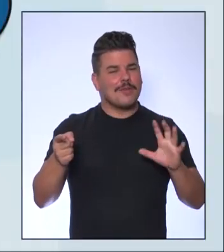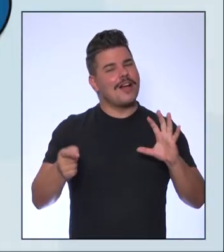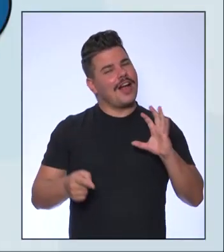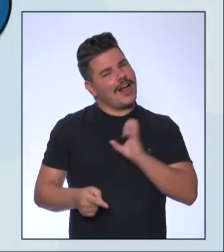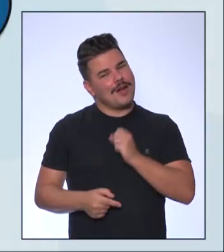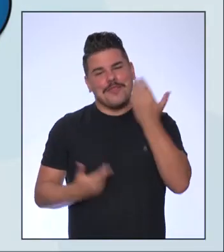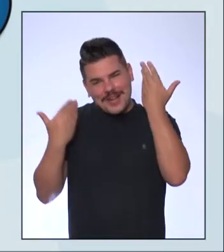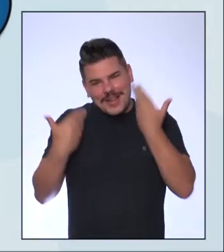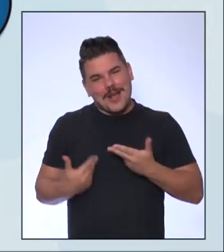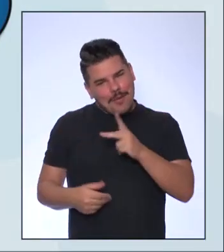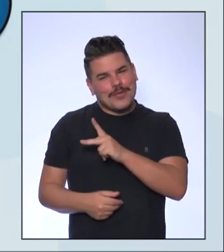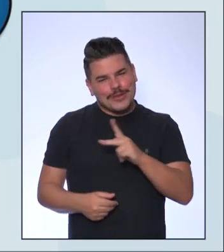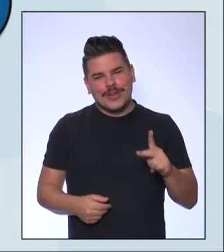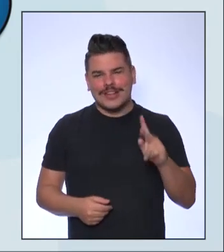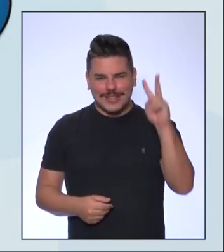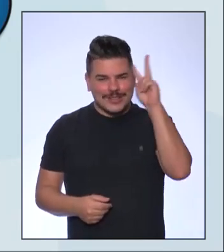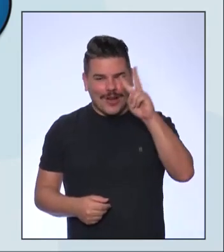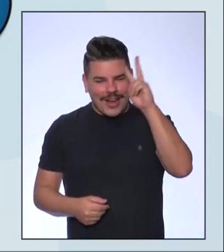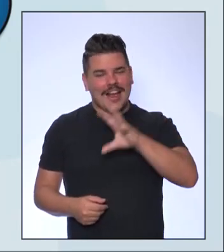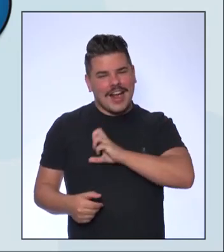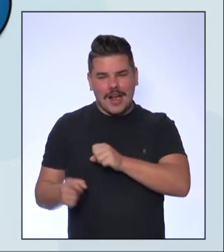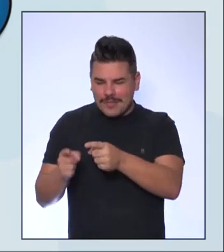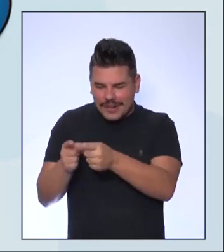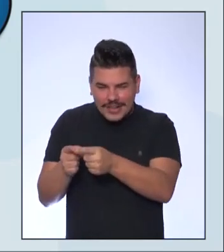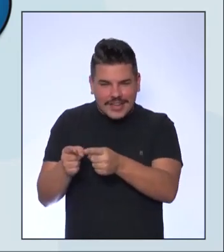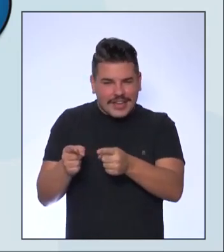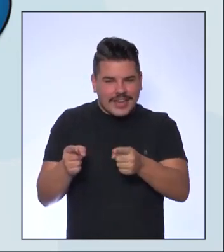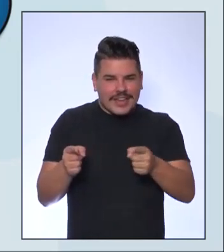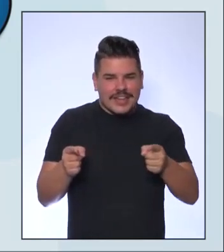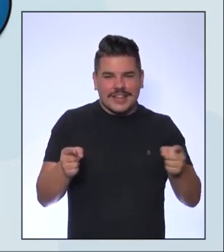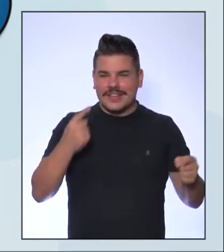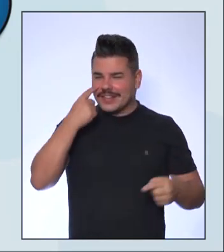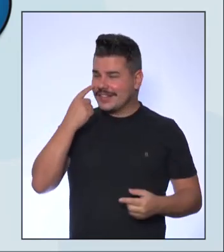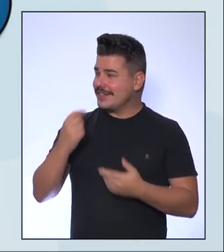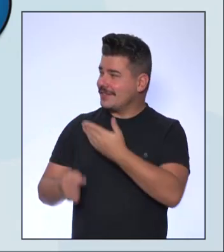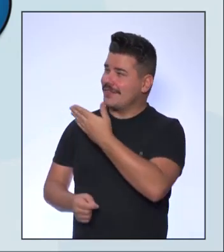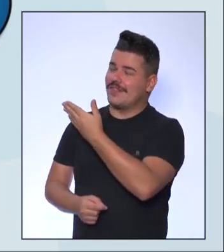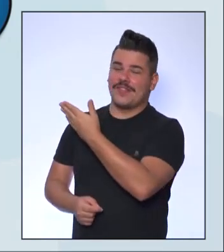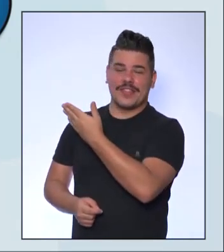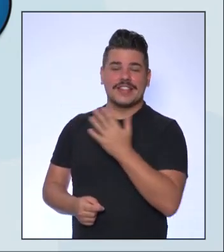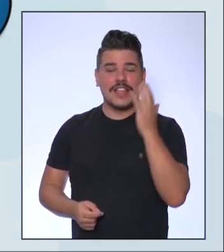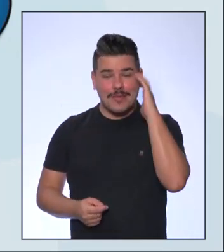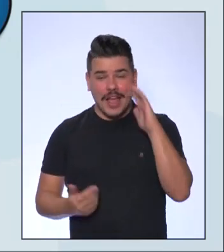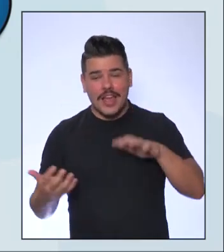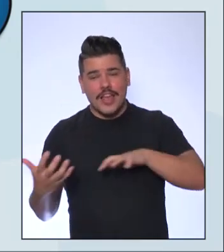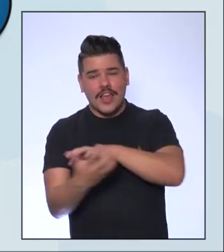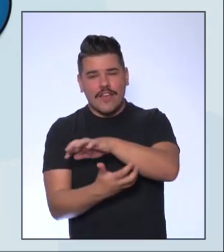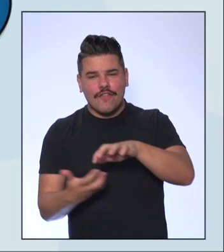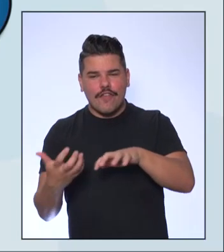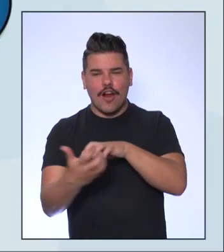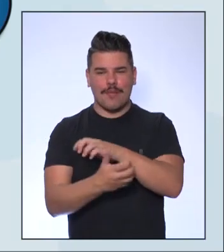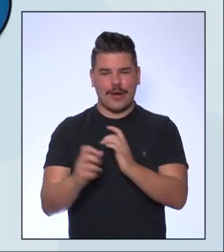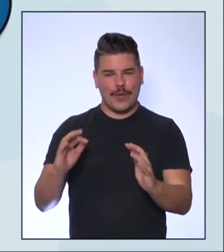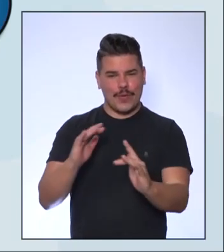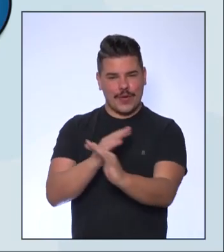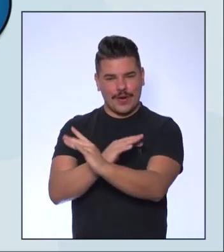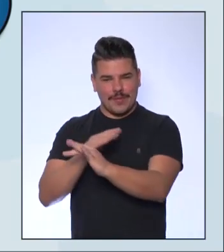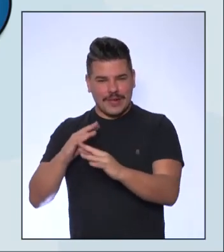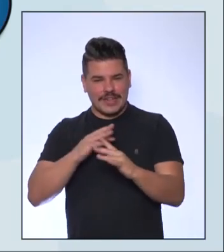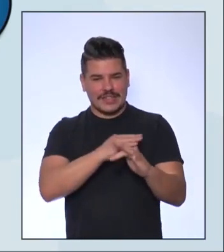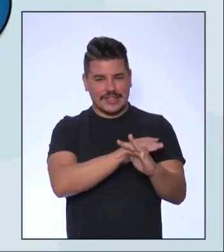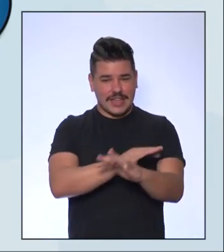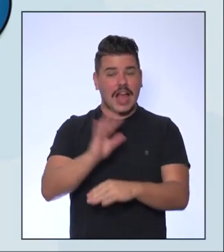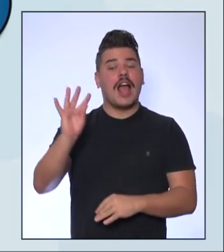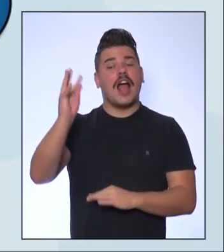tempo. Para começar a nossa linha do tempo de pensamento sobre a reforma urbana, a gente precisa pensar que tiveram alguns